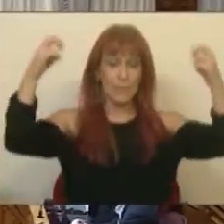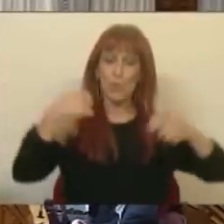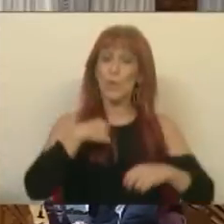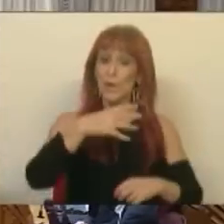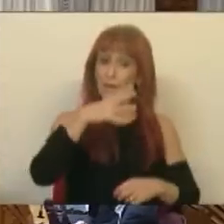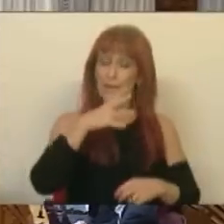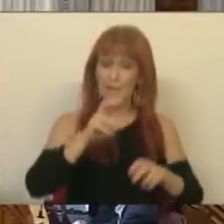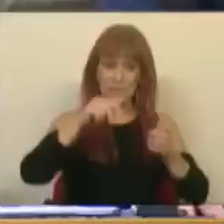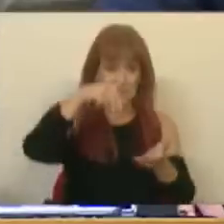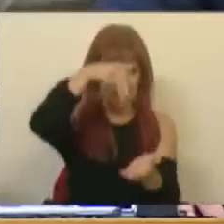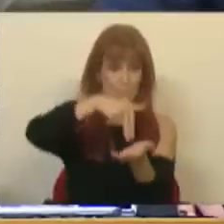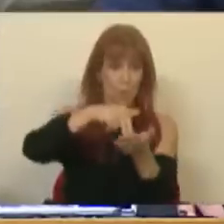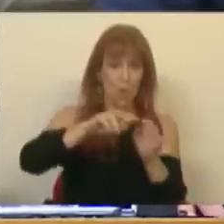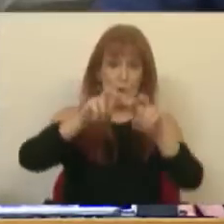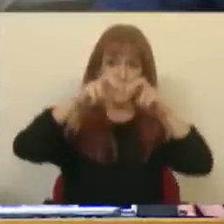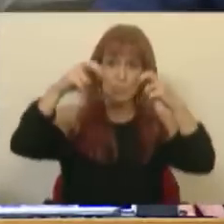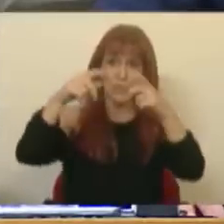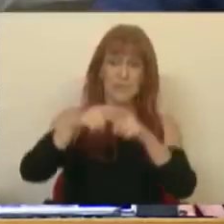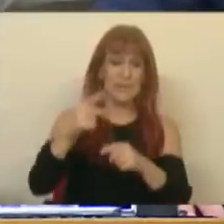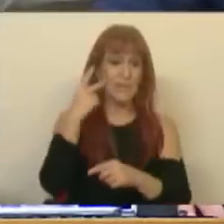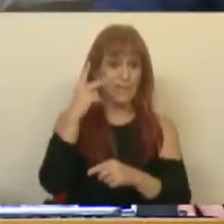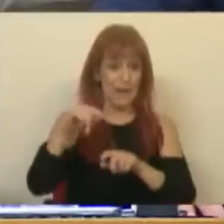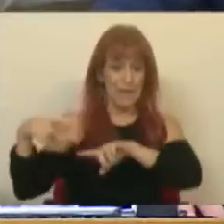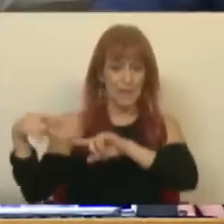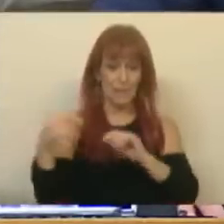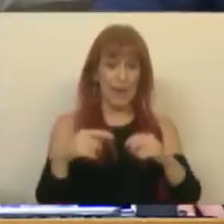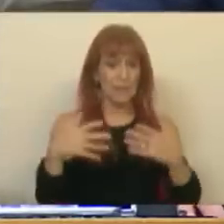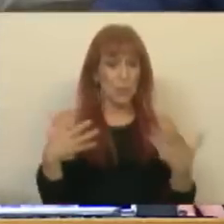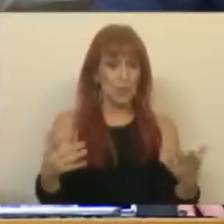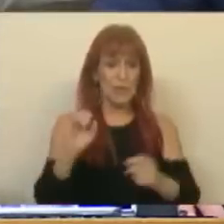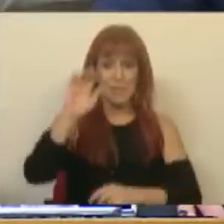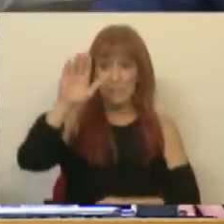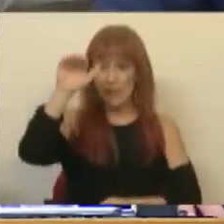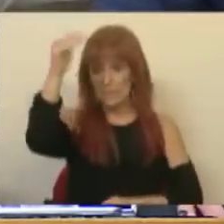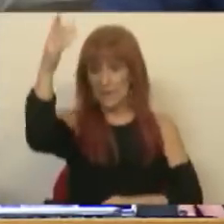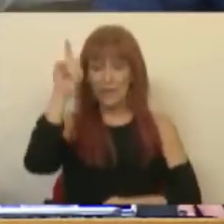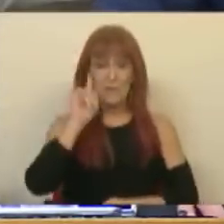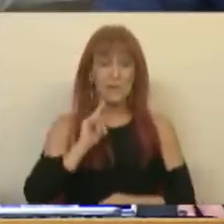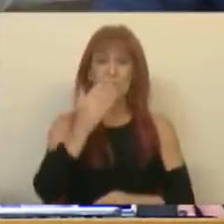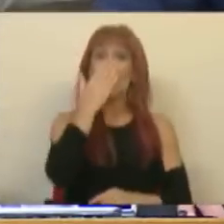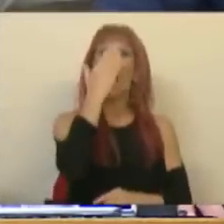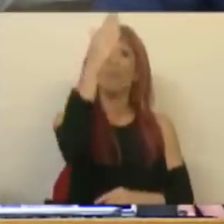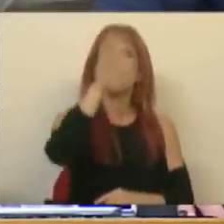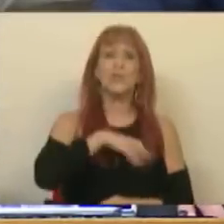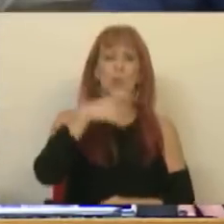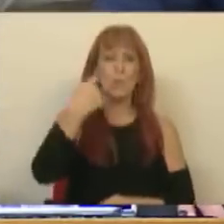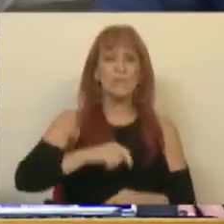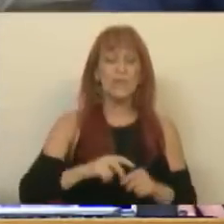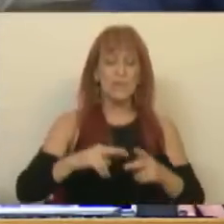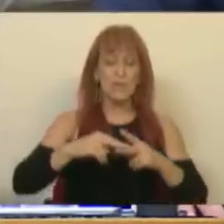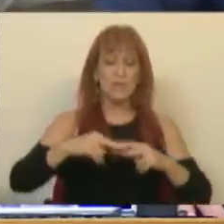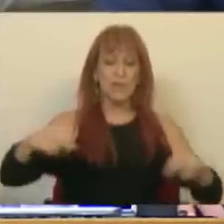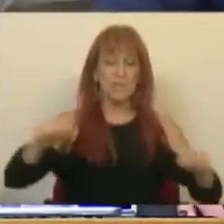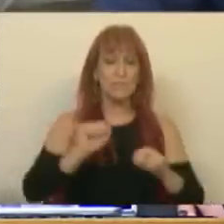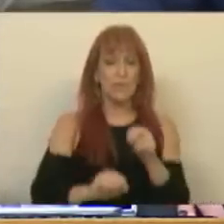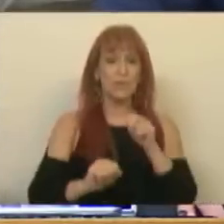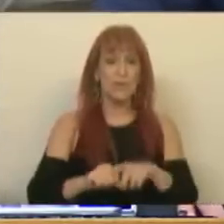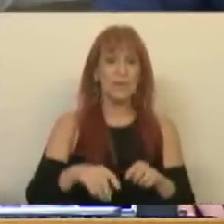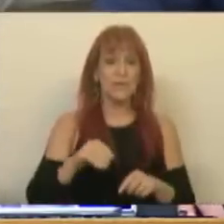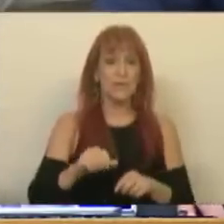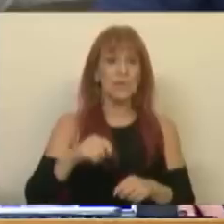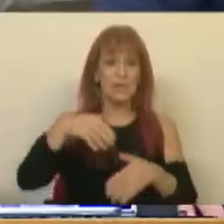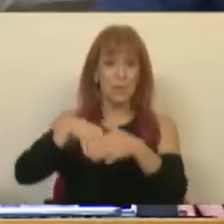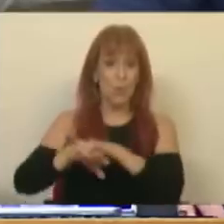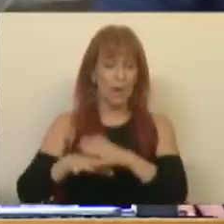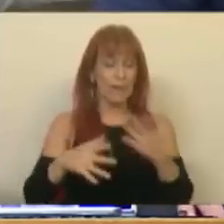registrar a presença nas Galerias a assistir este debate em primeiro lugar a minha frente os senhores presidentes das Câmara Municipal do distrito